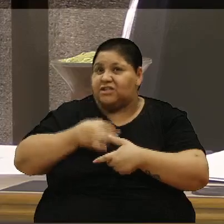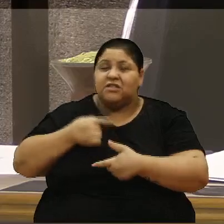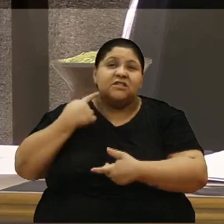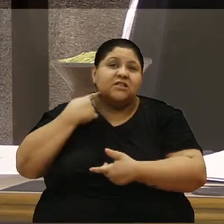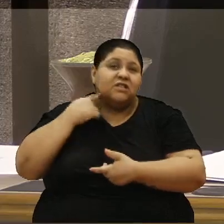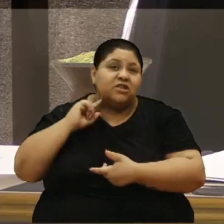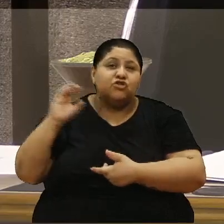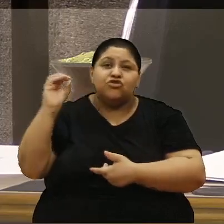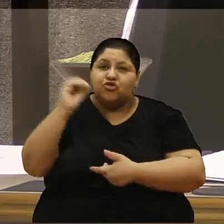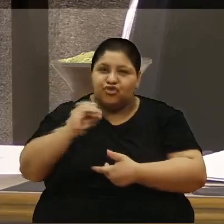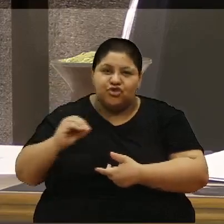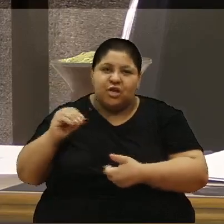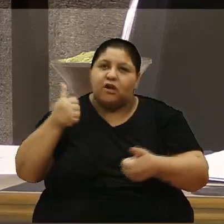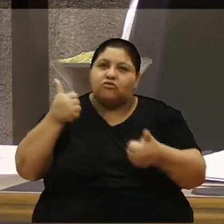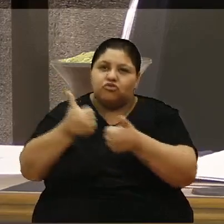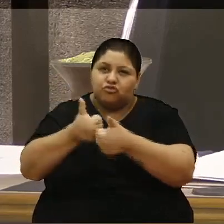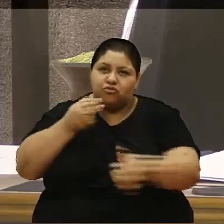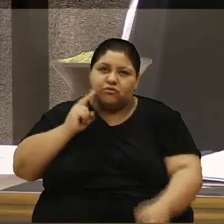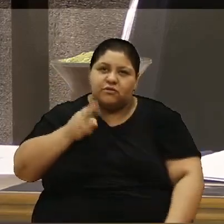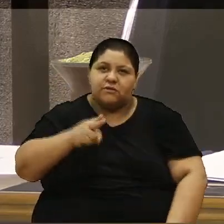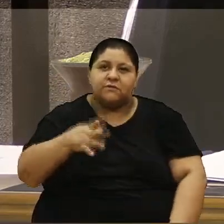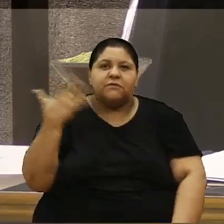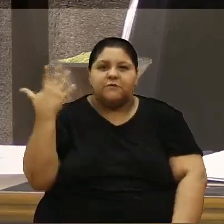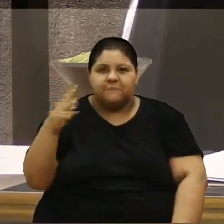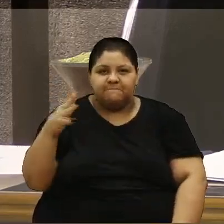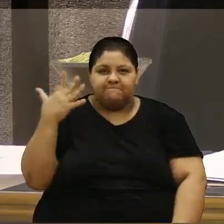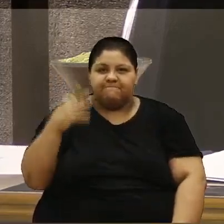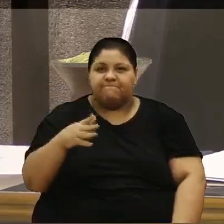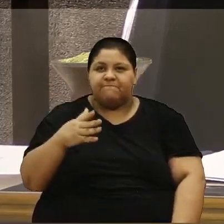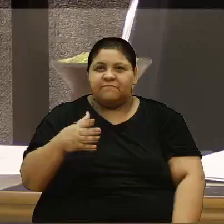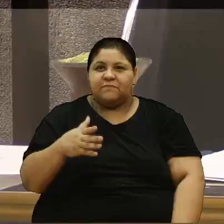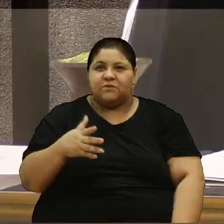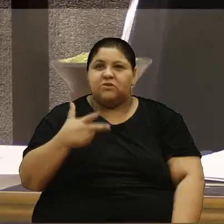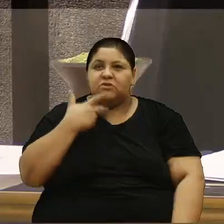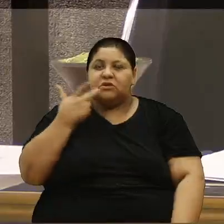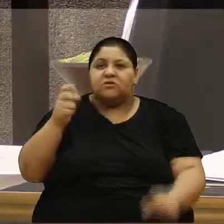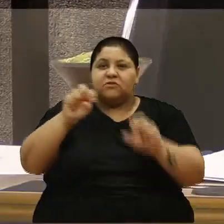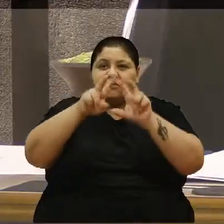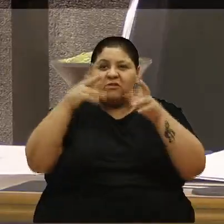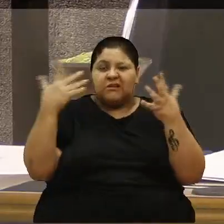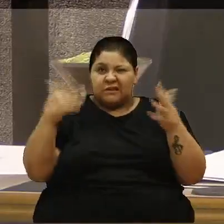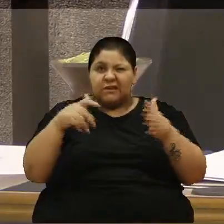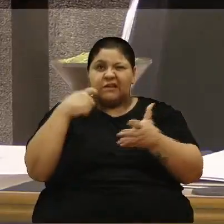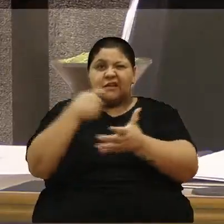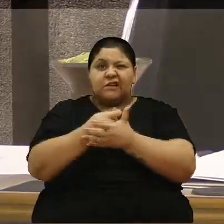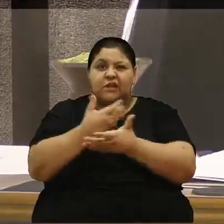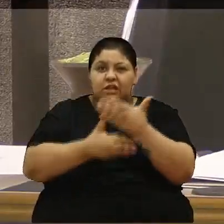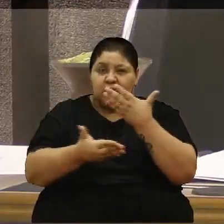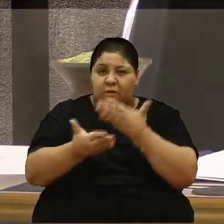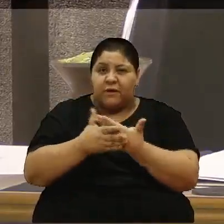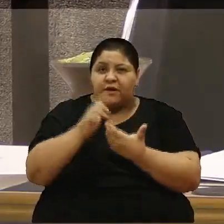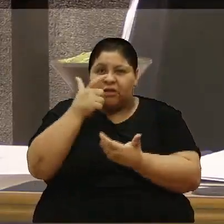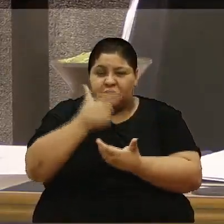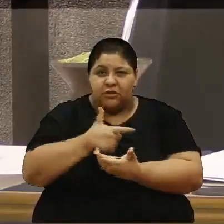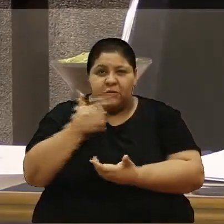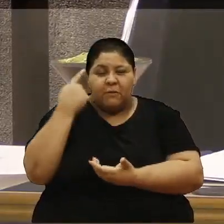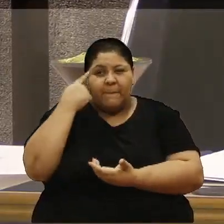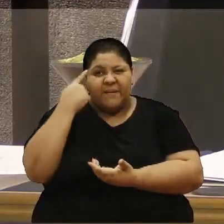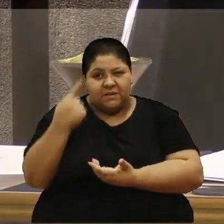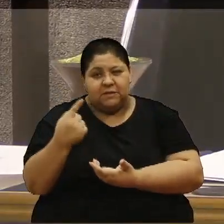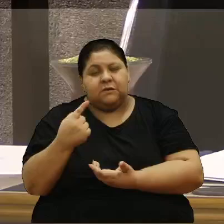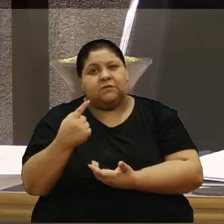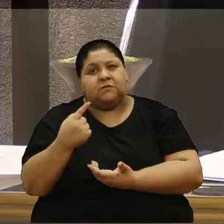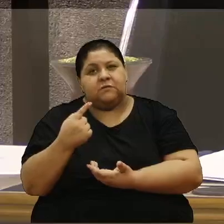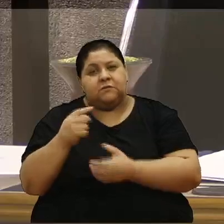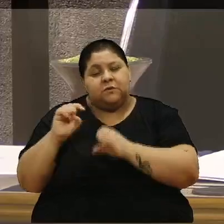Eles já são parceiros sempre. Então, parabéns por nos trazer esse tema e parabéns por essa luta que eu acho que é de todos nós, para repensarmos a questão